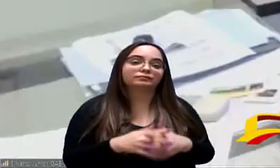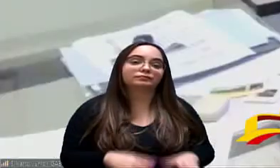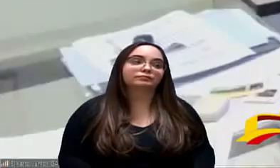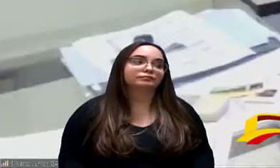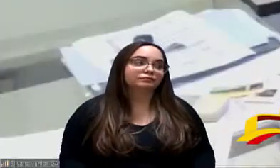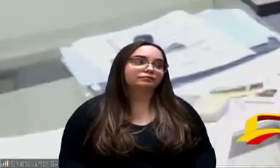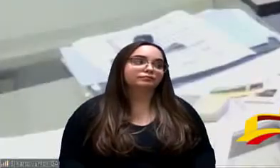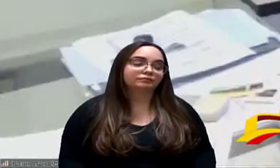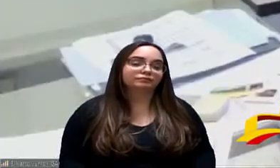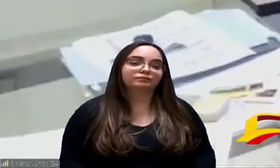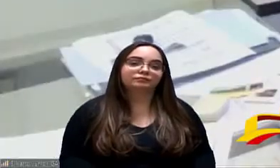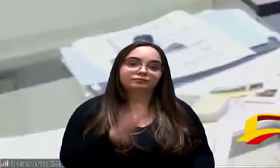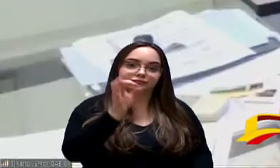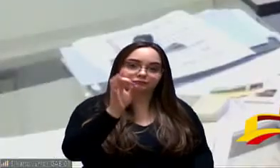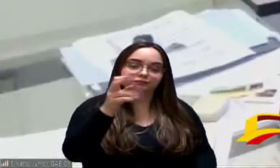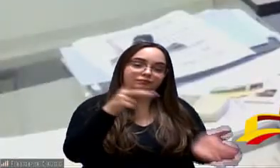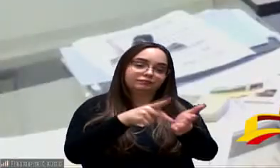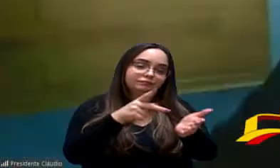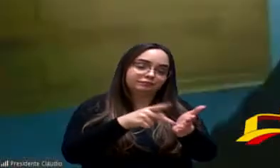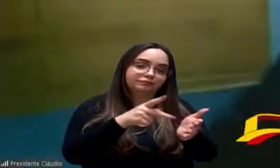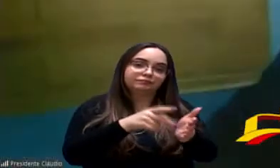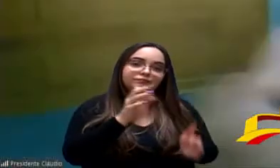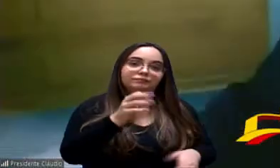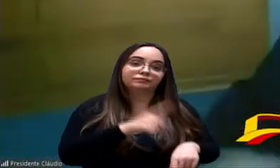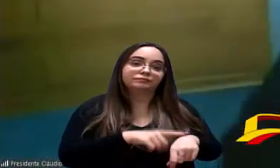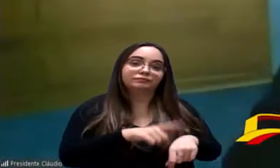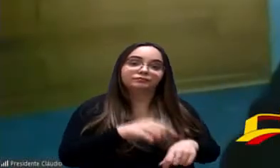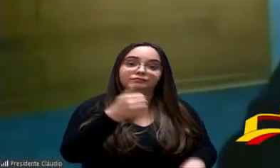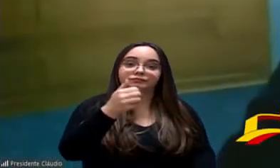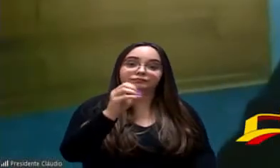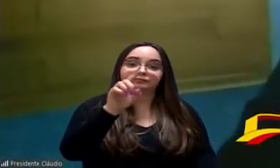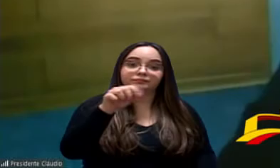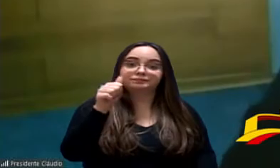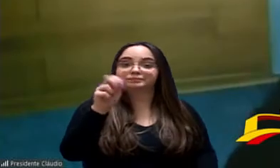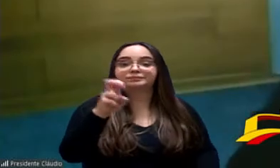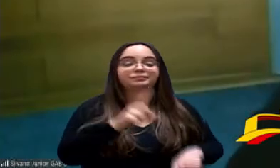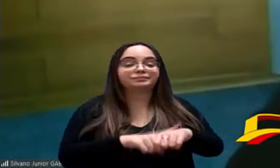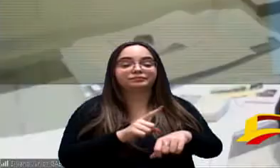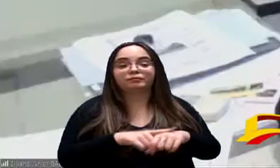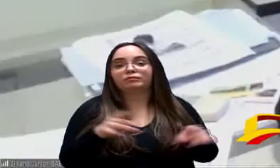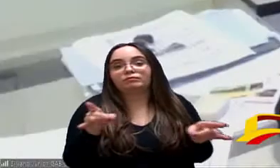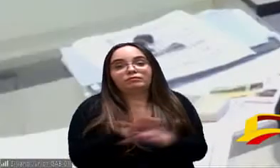horário, 10h15, 10h15, já acabou até o tempo.